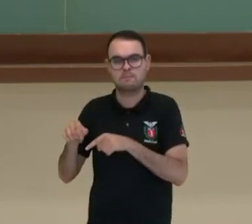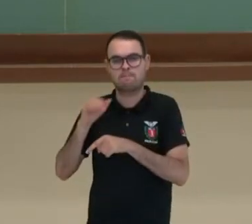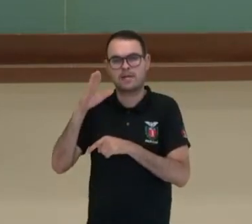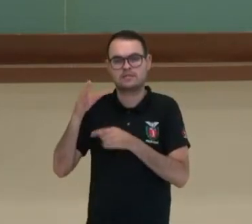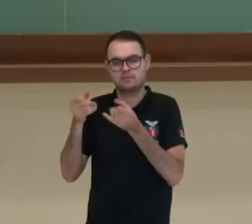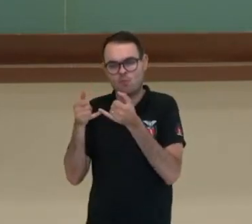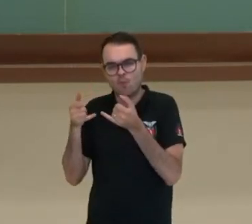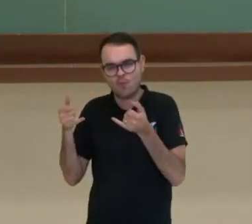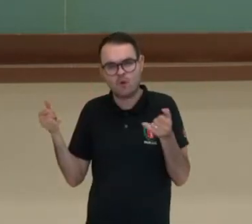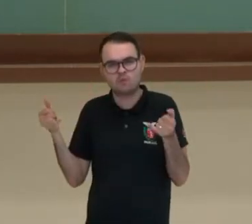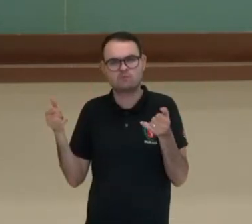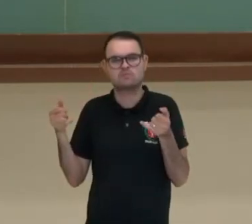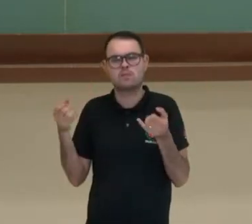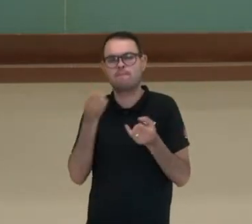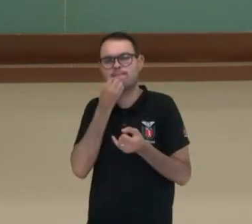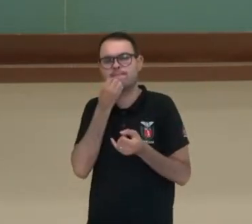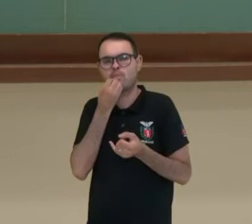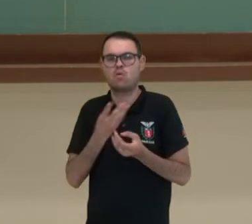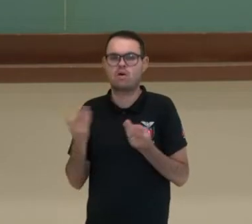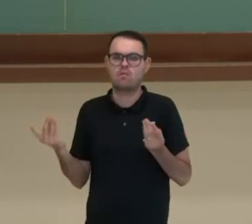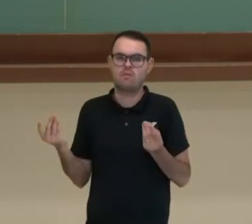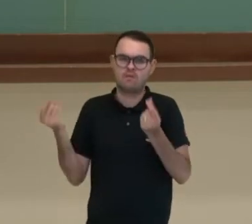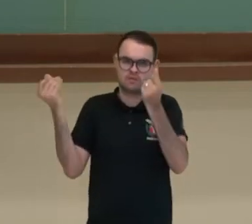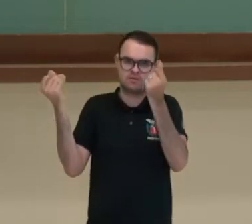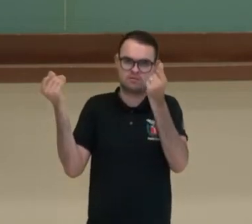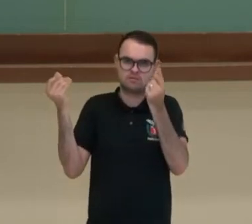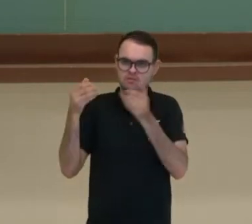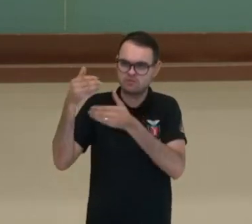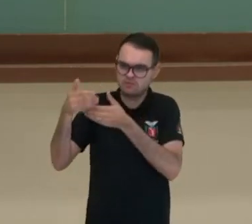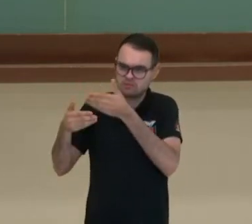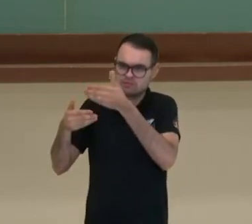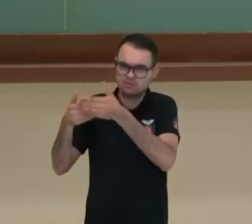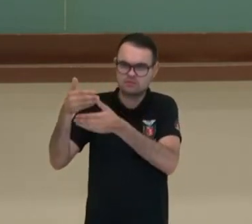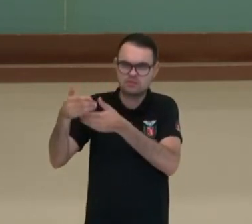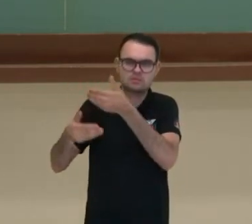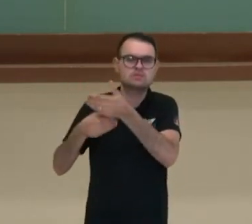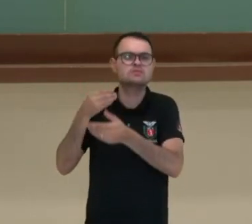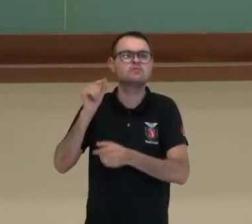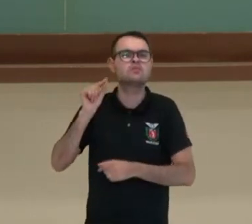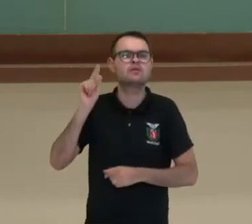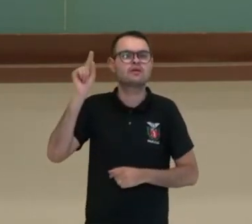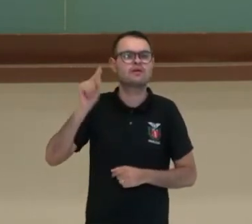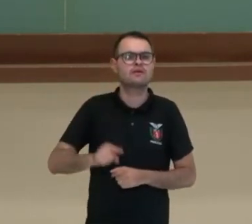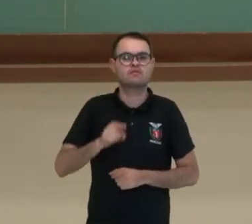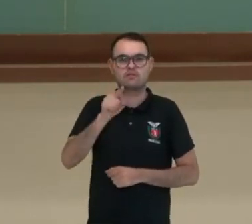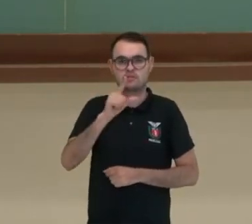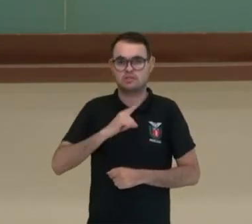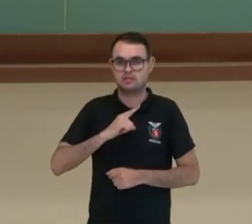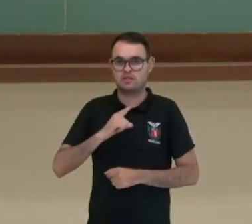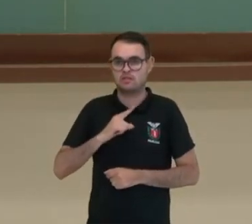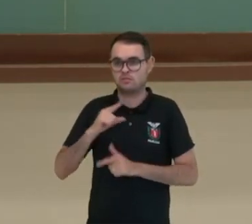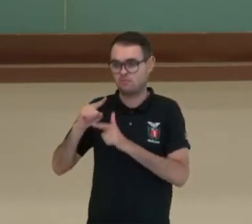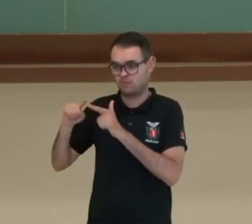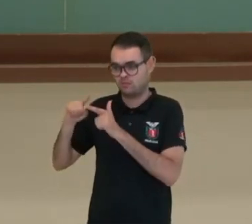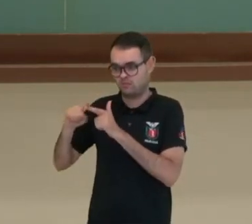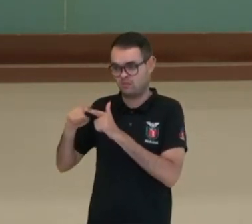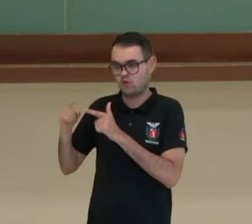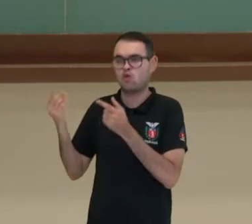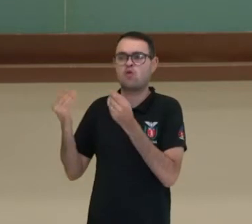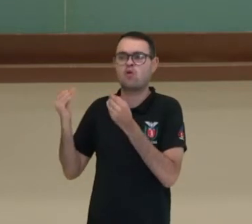mais finos e de boa qualidade. Veja que todo o processo é sempre o seguinte: você tem um problema,